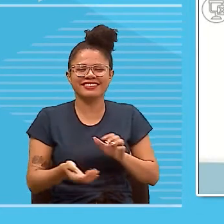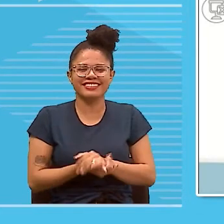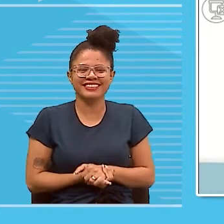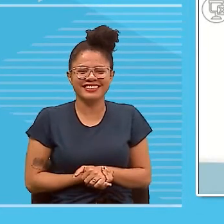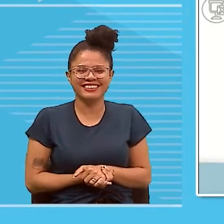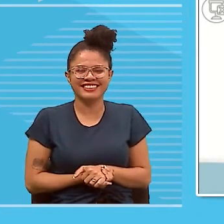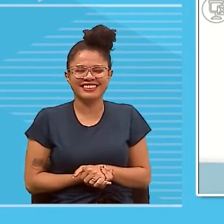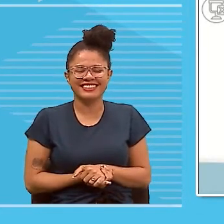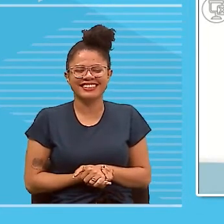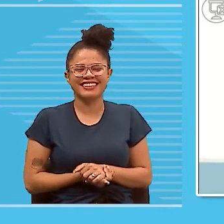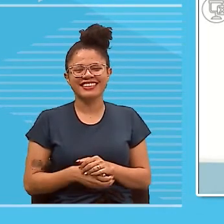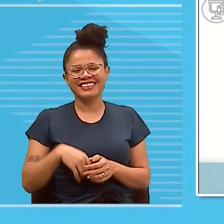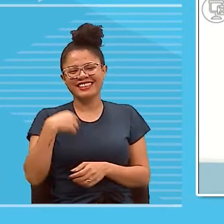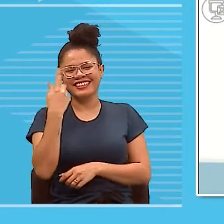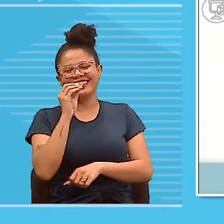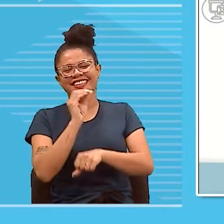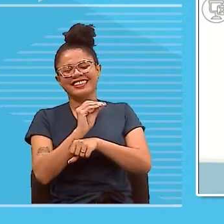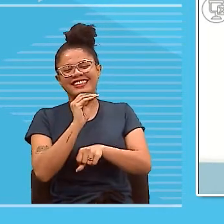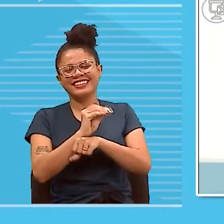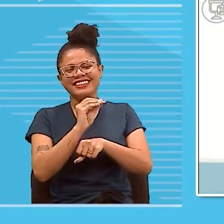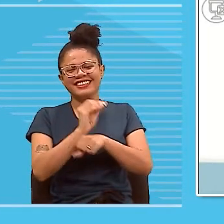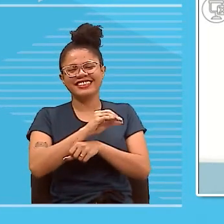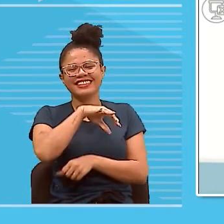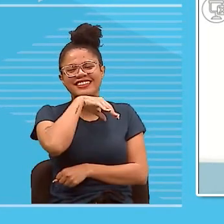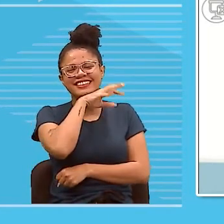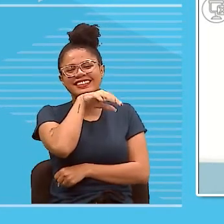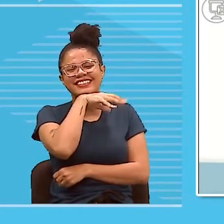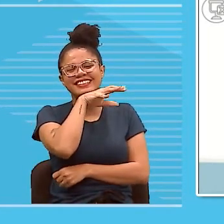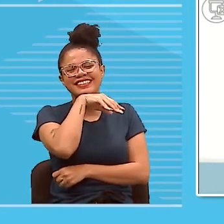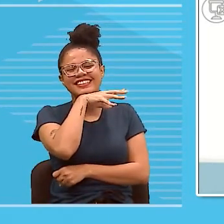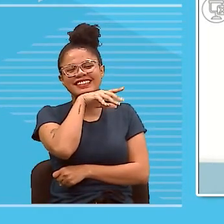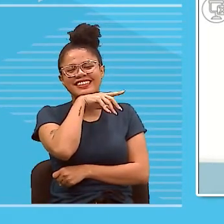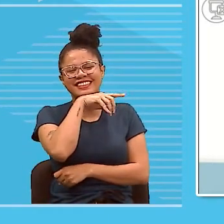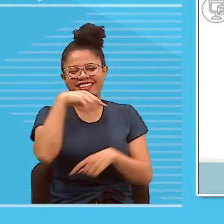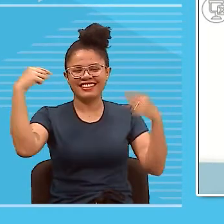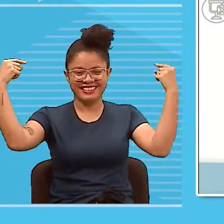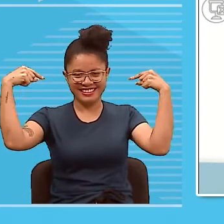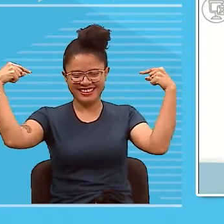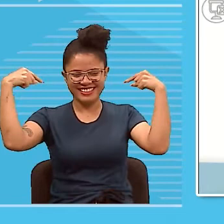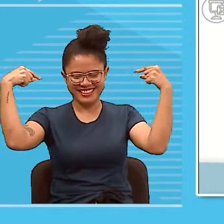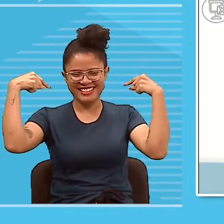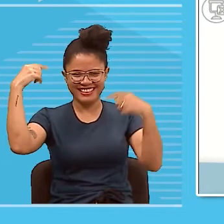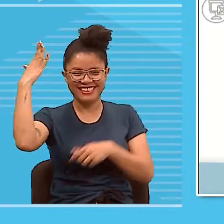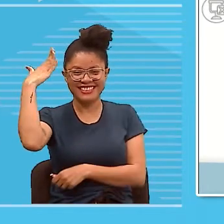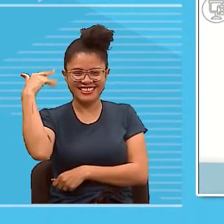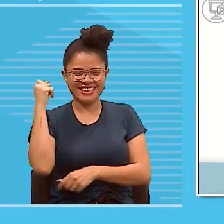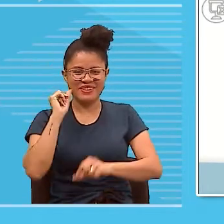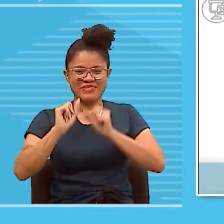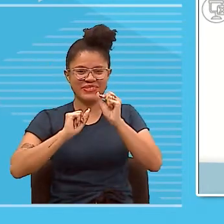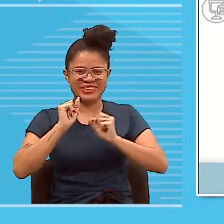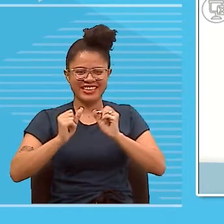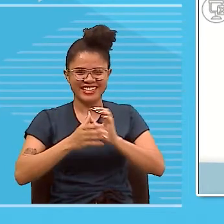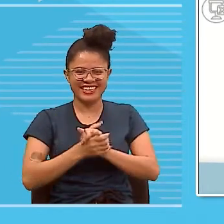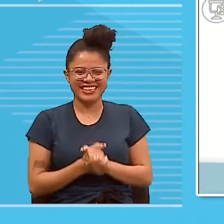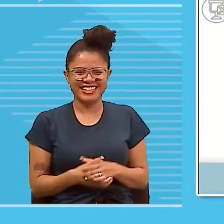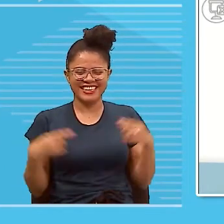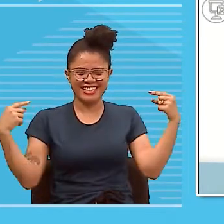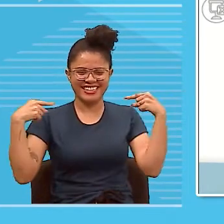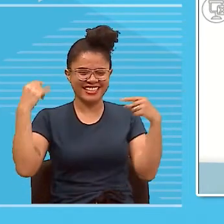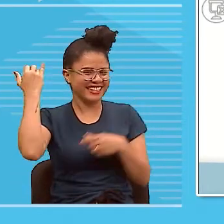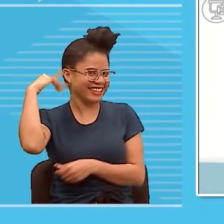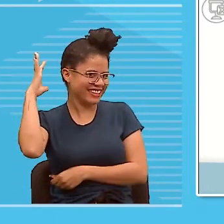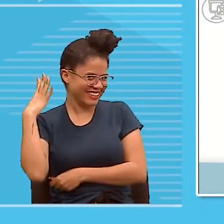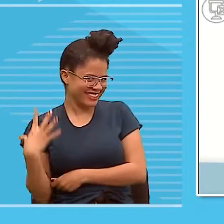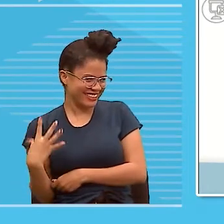só quem cria animais né é que sabe o que eu estou falando é a